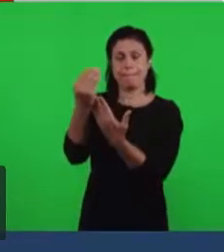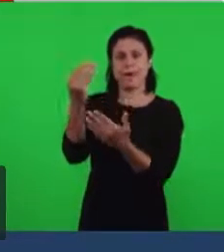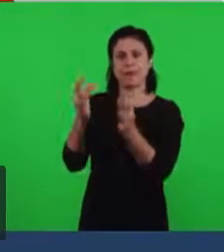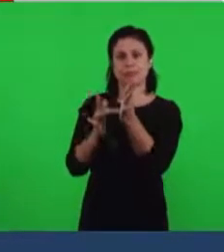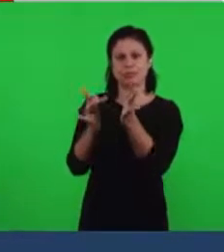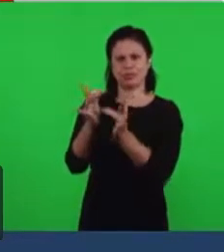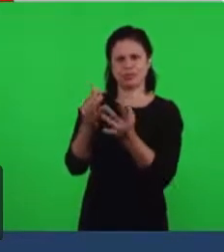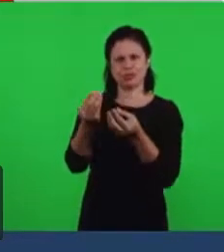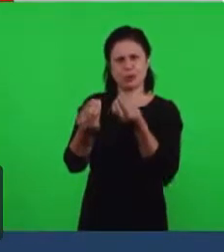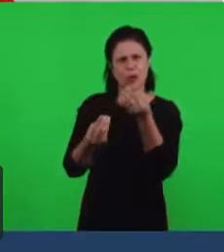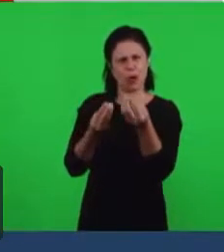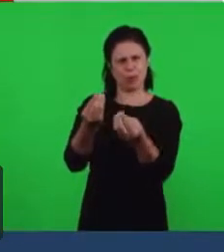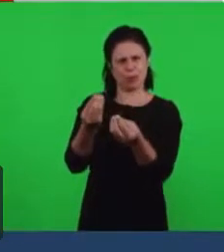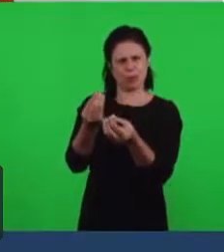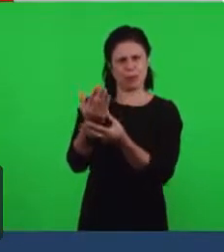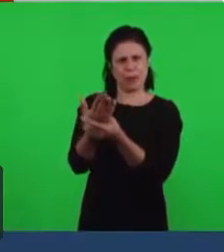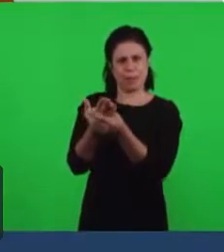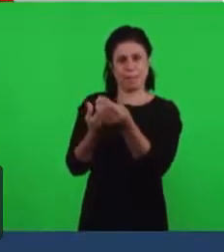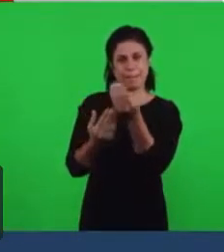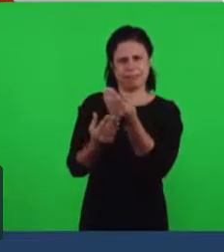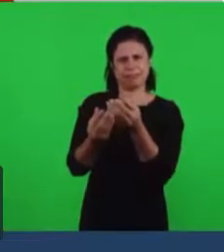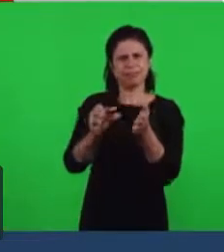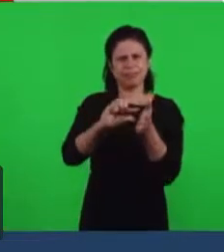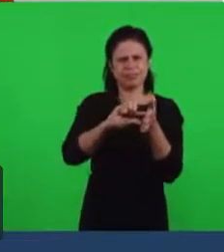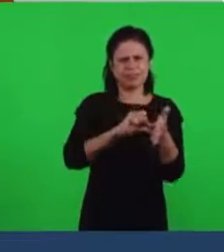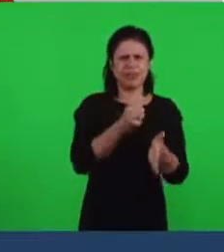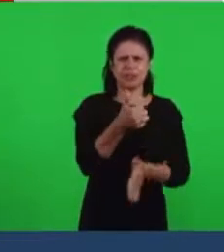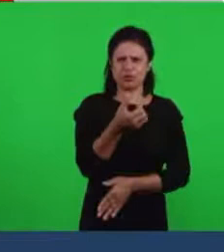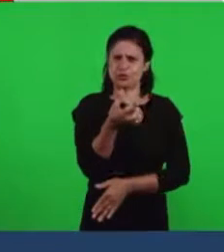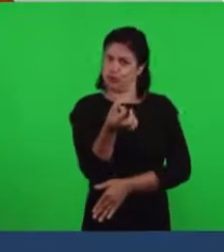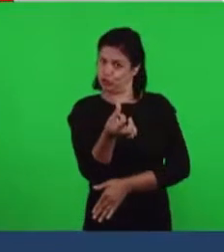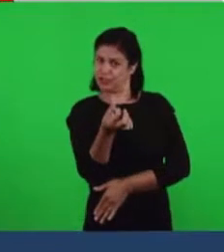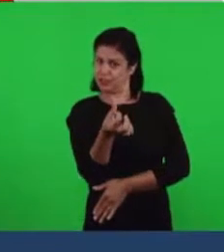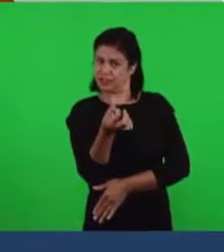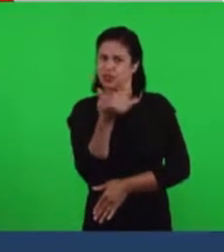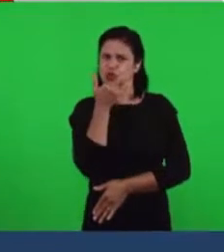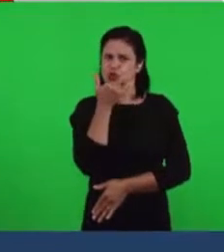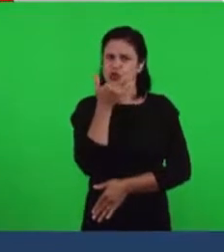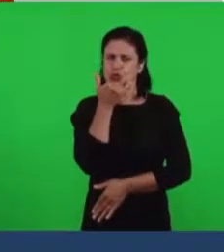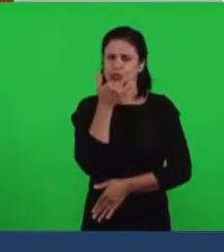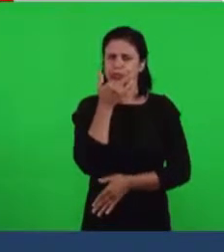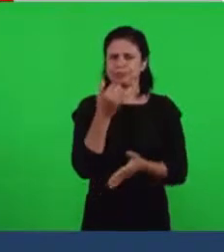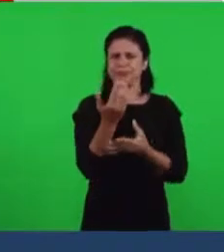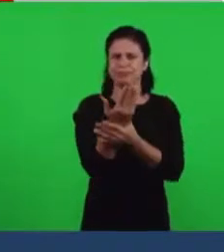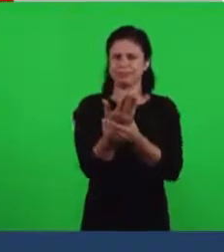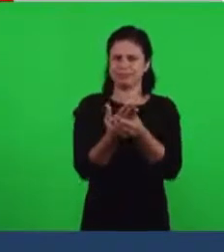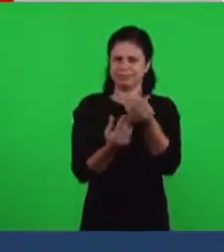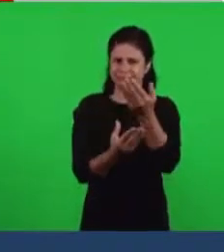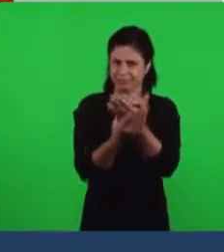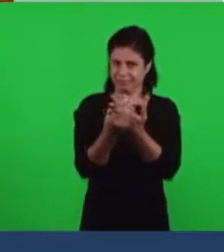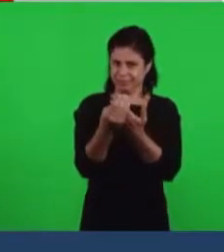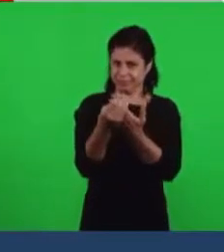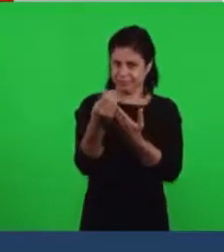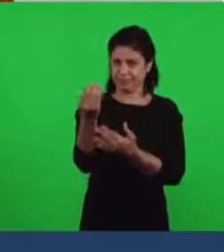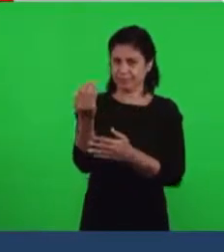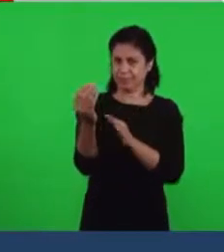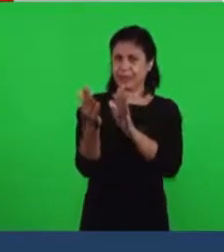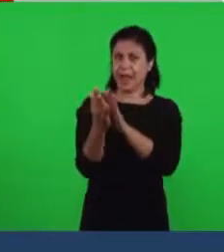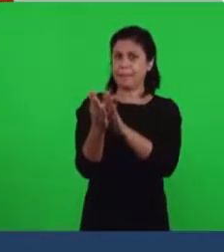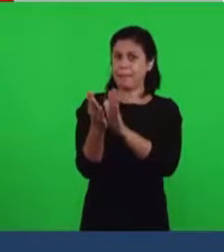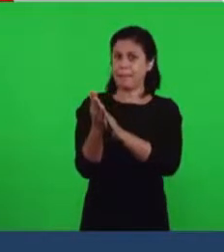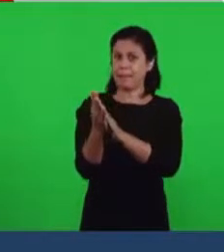aqui ele vai descrever aliás 9016 na mão voltando um pouco mais adiante ele tinha na sua de